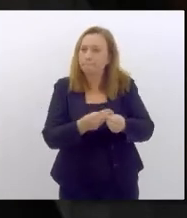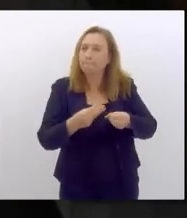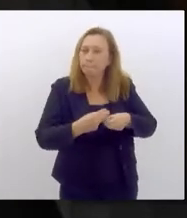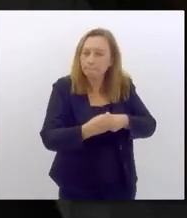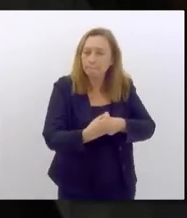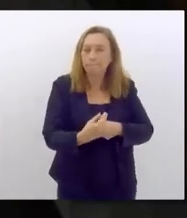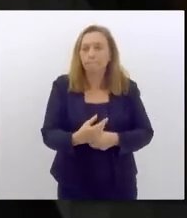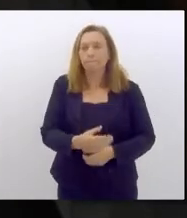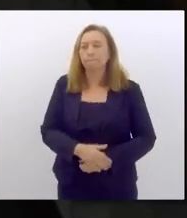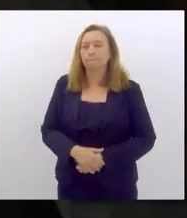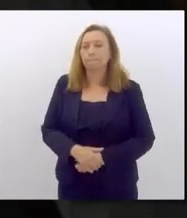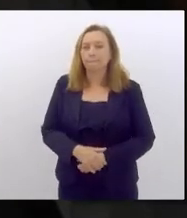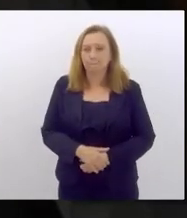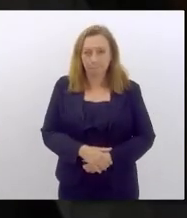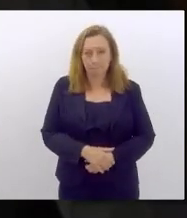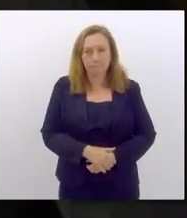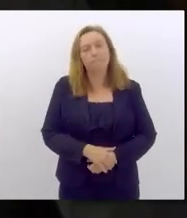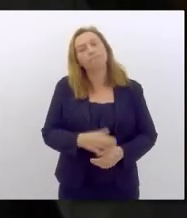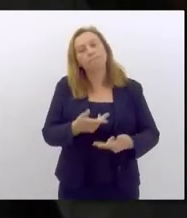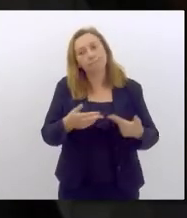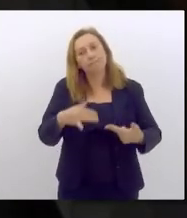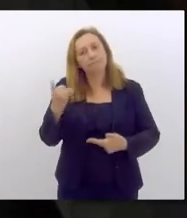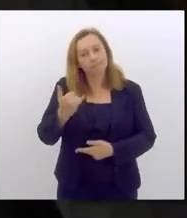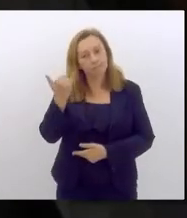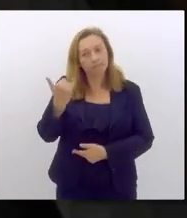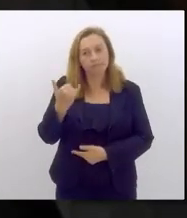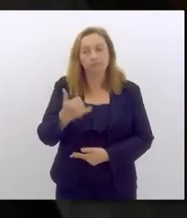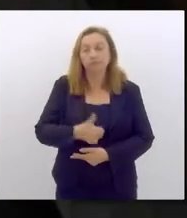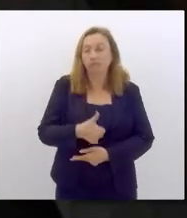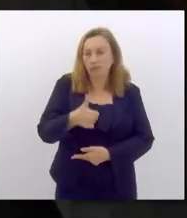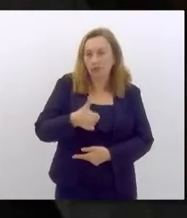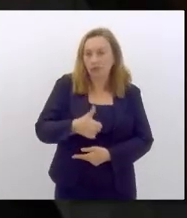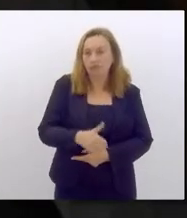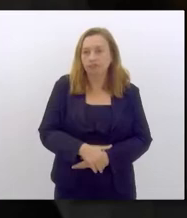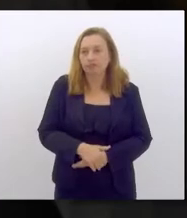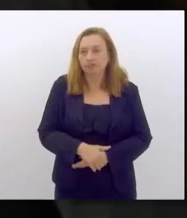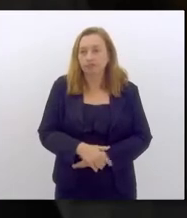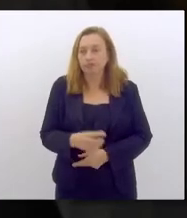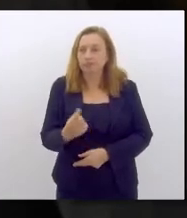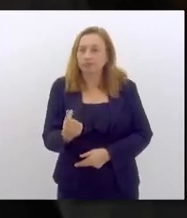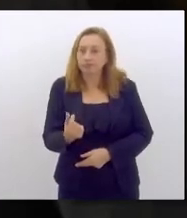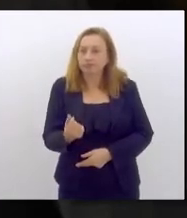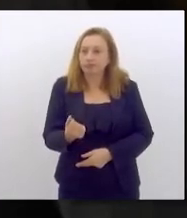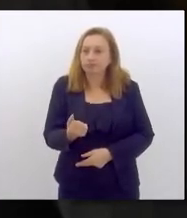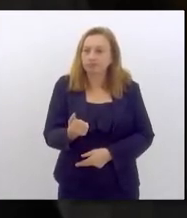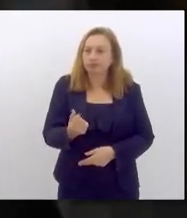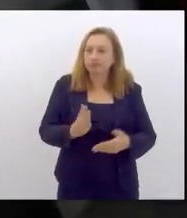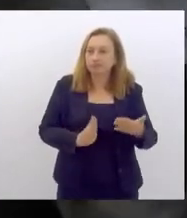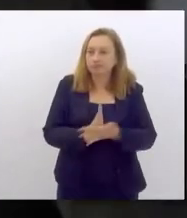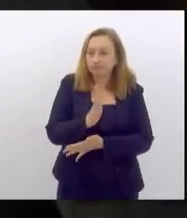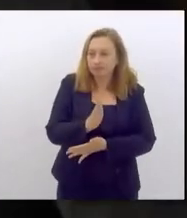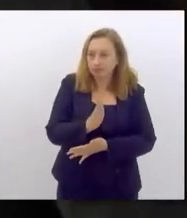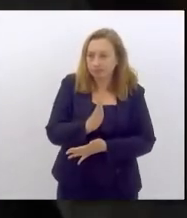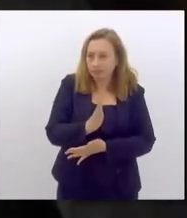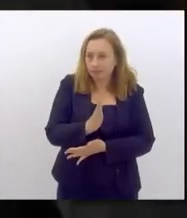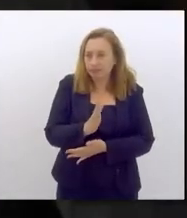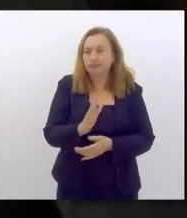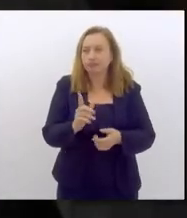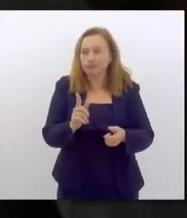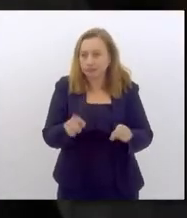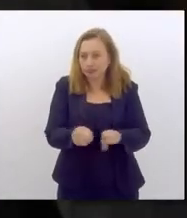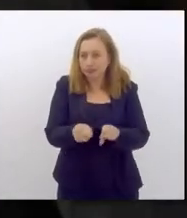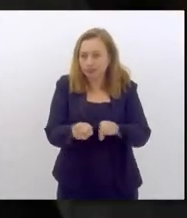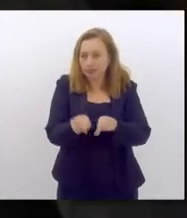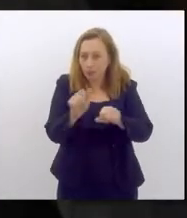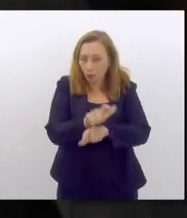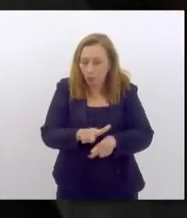priori, algumas coisas que são muito importantes. Primeiro, as taxas de aprovação e as taxas de evasão,